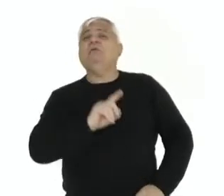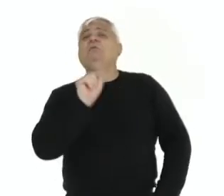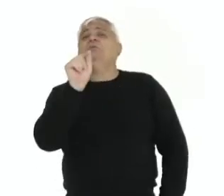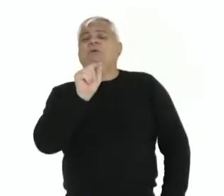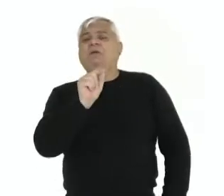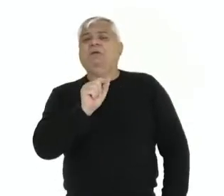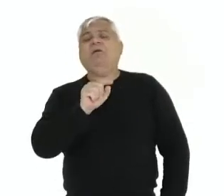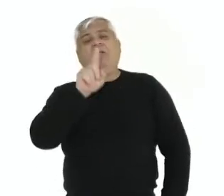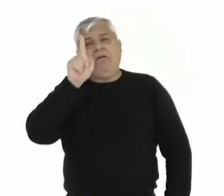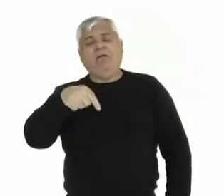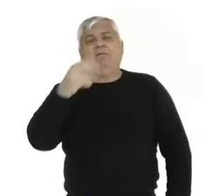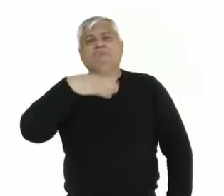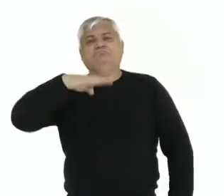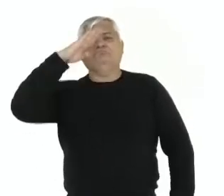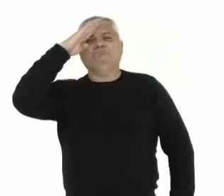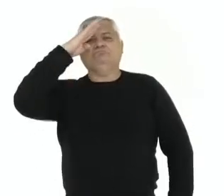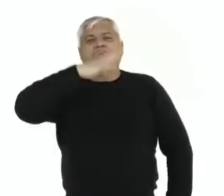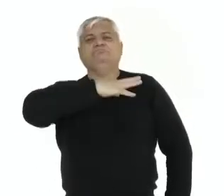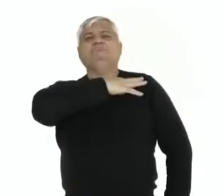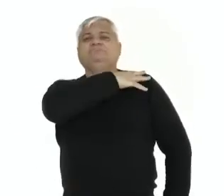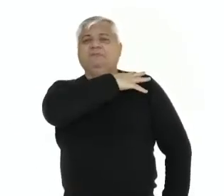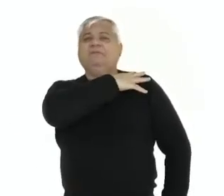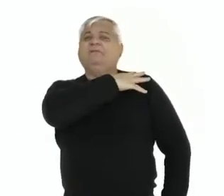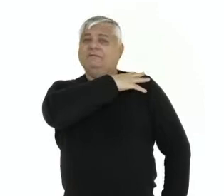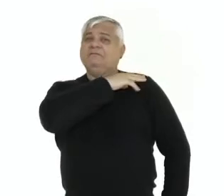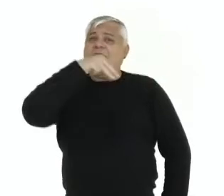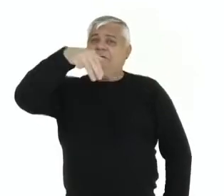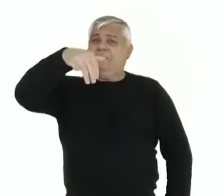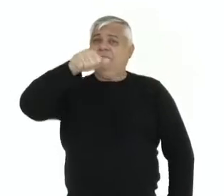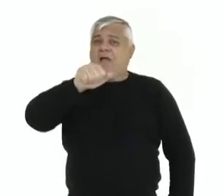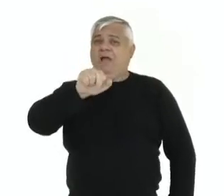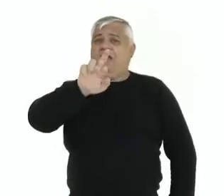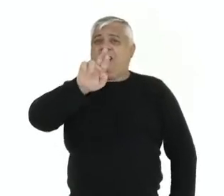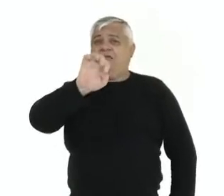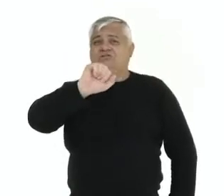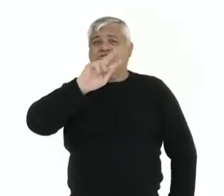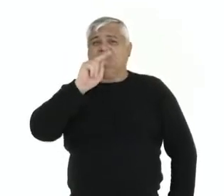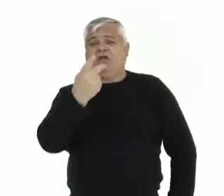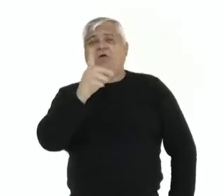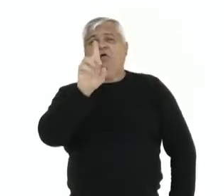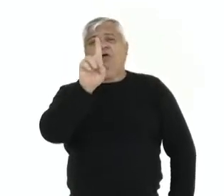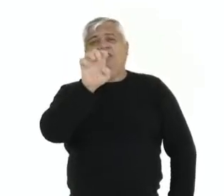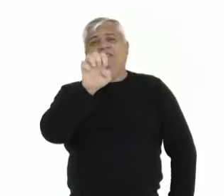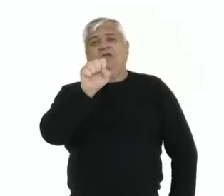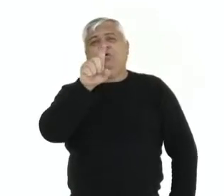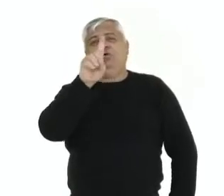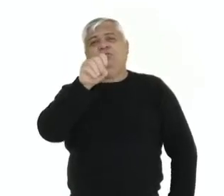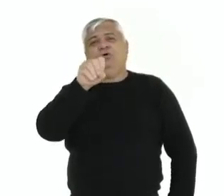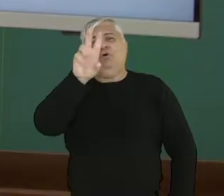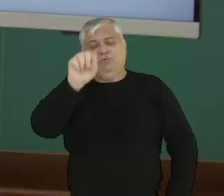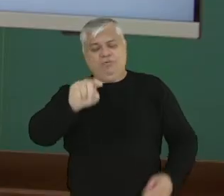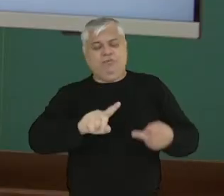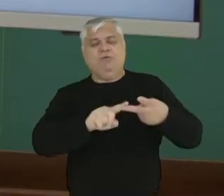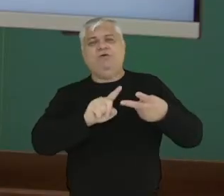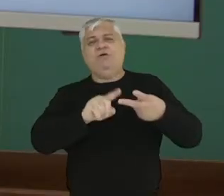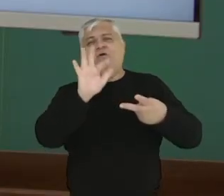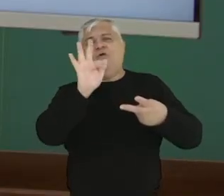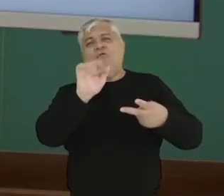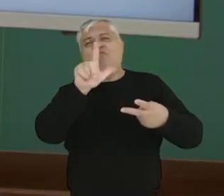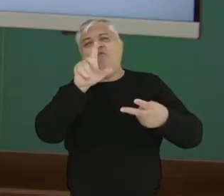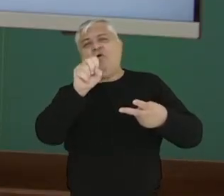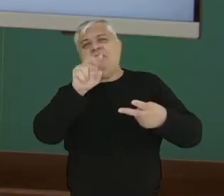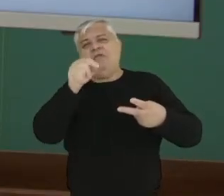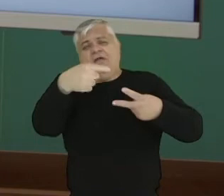da República, eram marechais, Marechal Deodoro da Fonseca e Marechal Floriano Peixoto. E o Exército